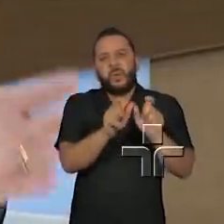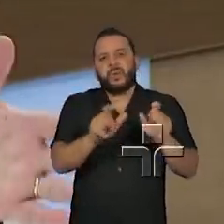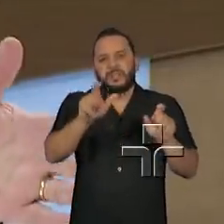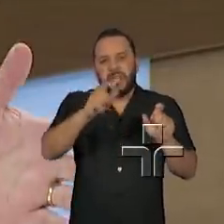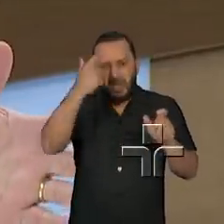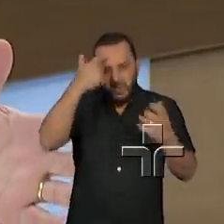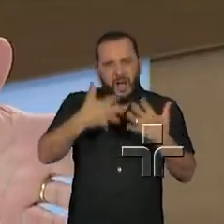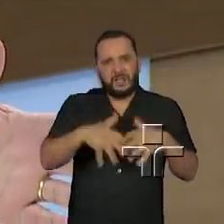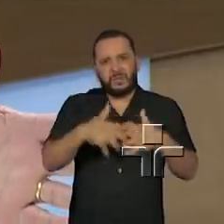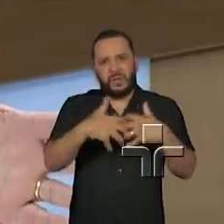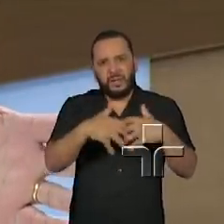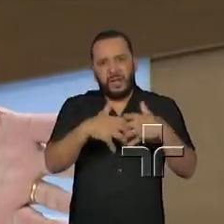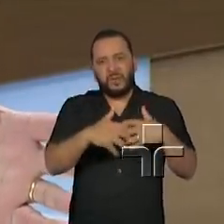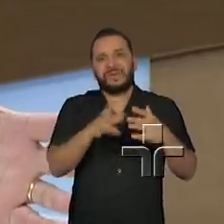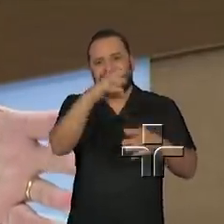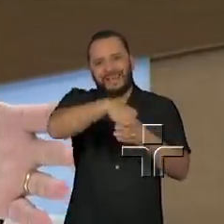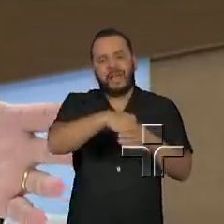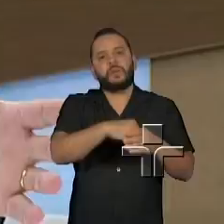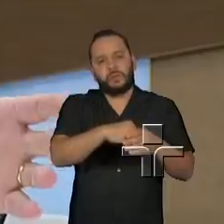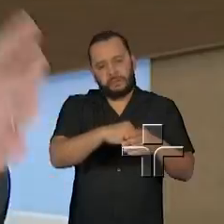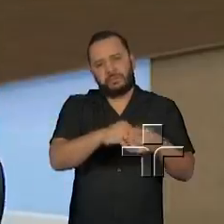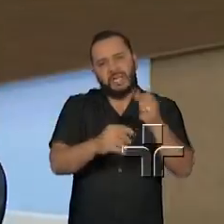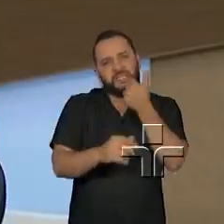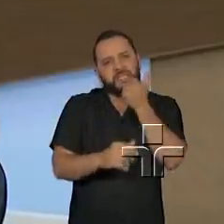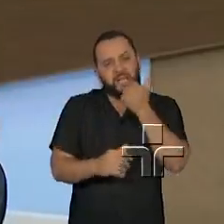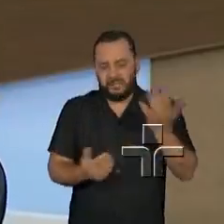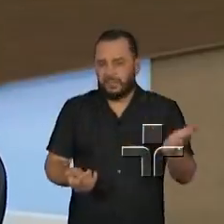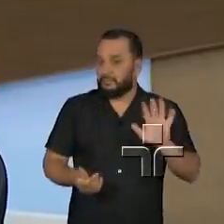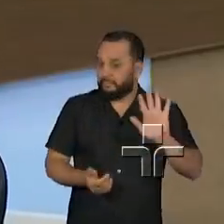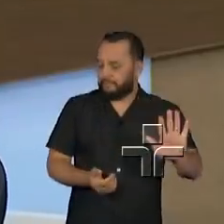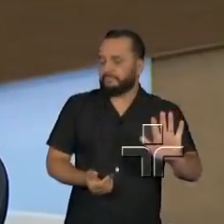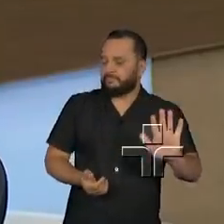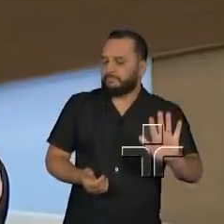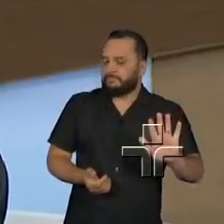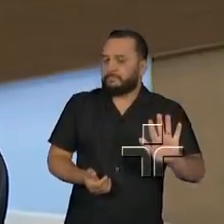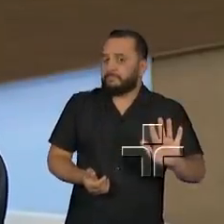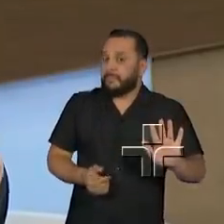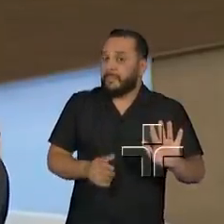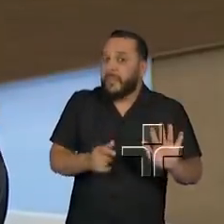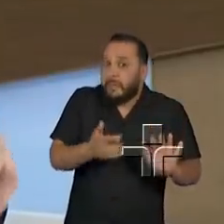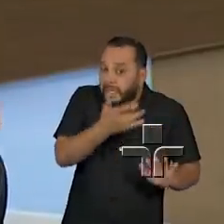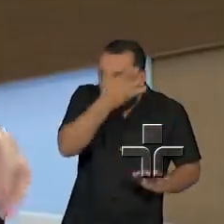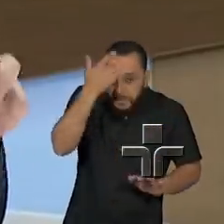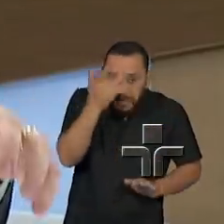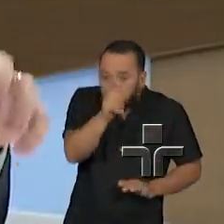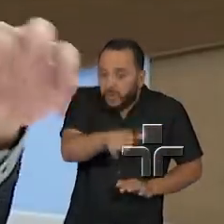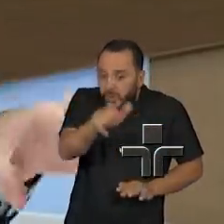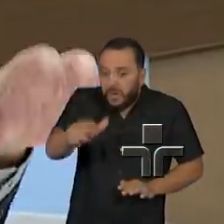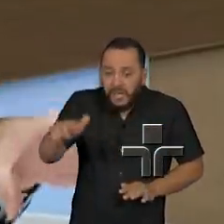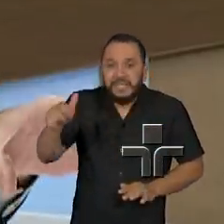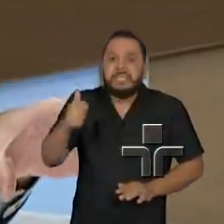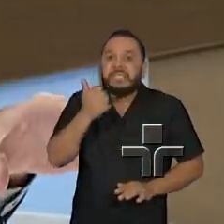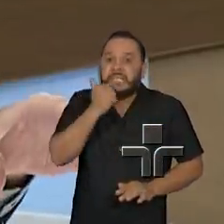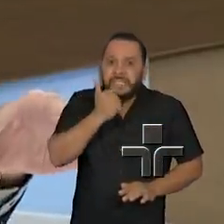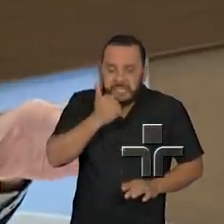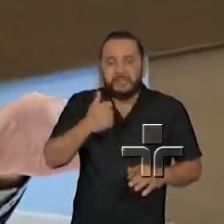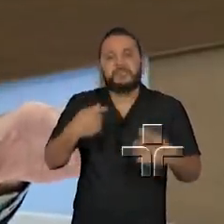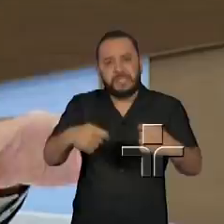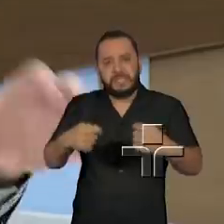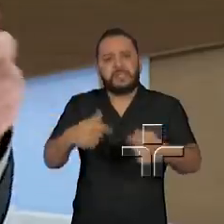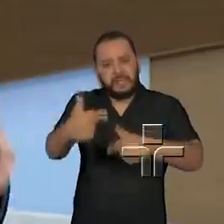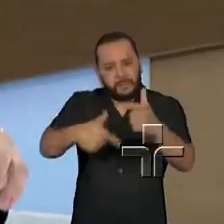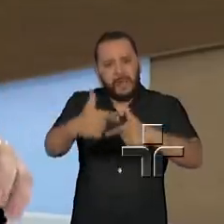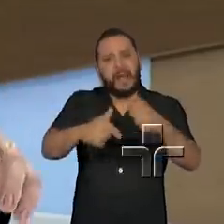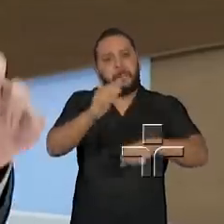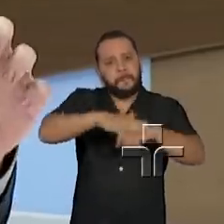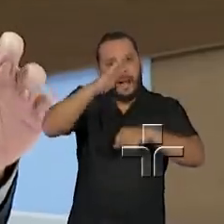traz. É realmente um contexto de guerra. A minha pergunta é, os cientistas poderiam ter feito mais no Brasil para